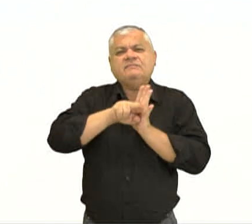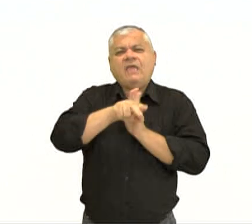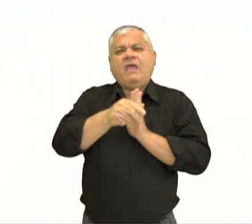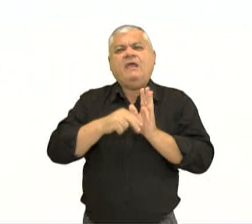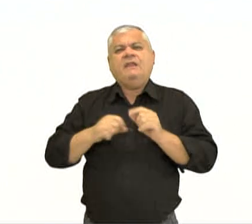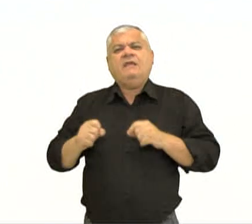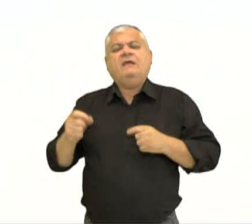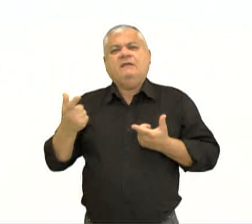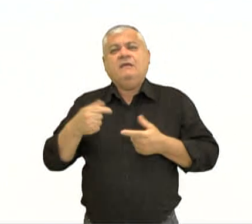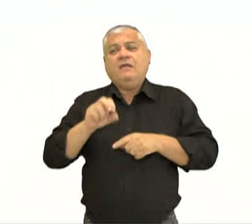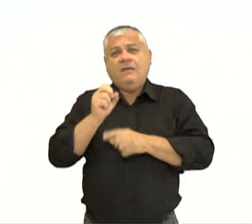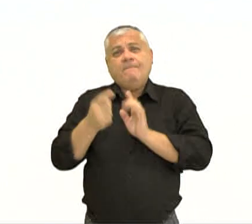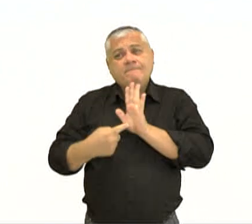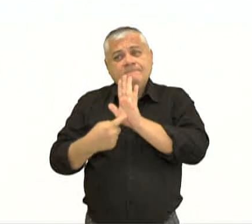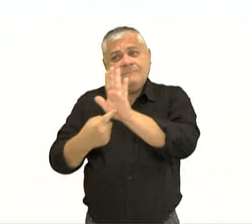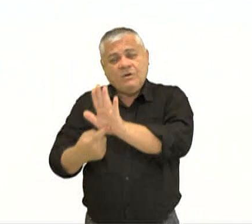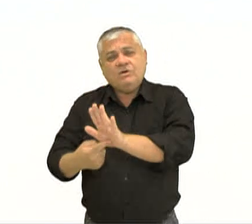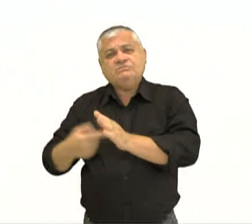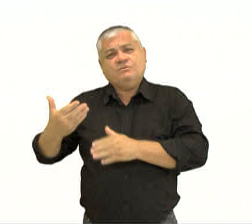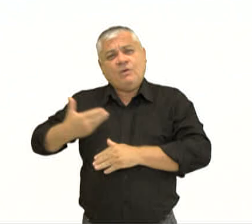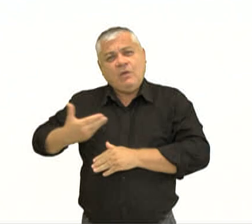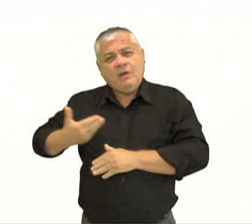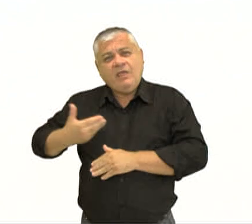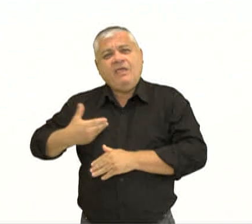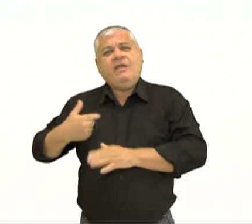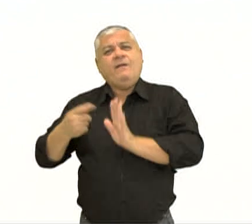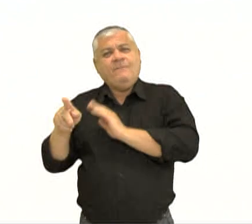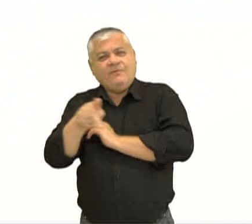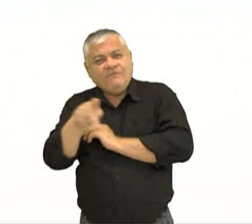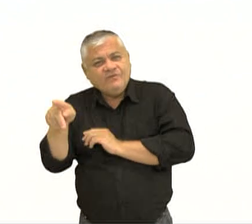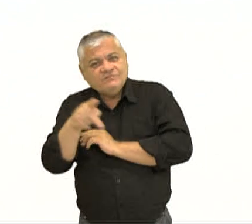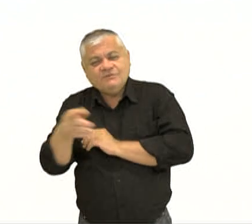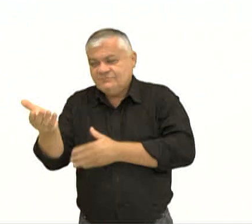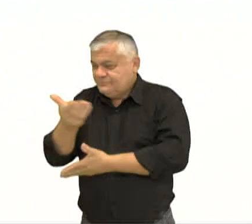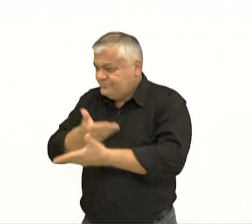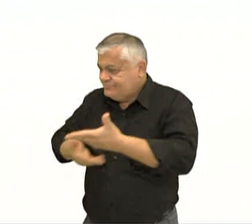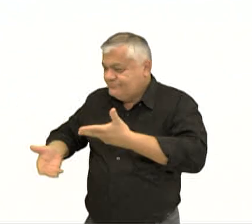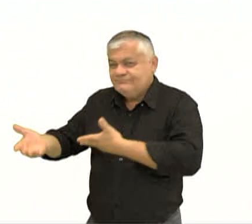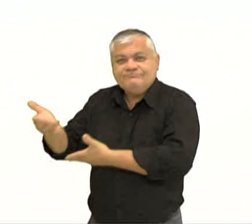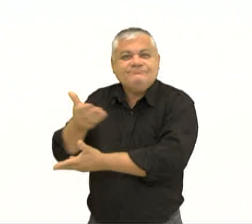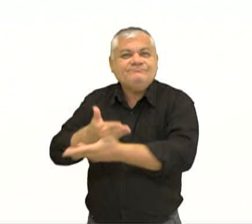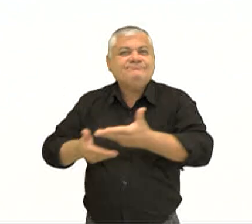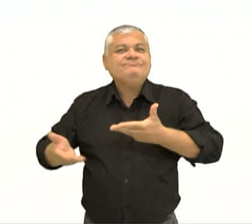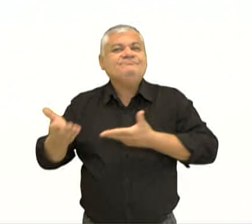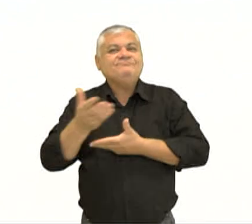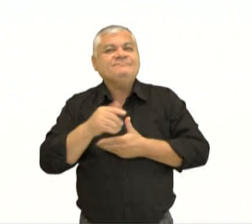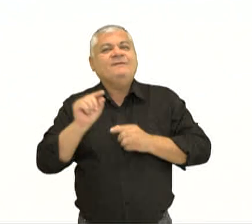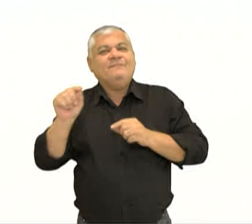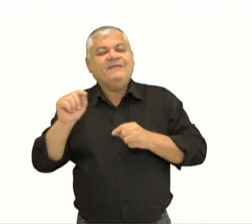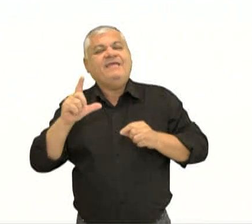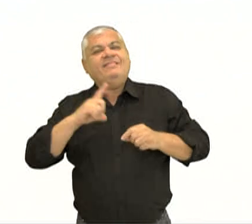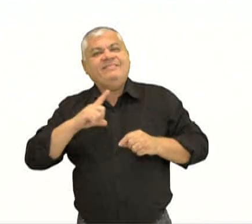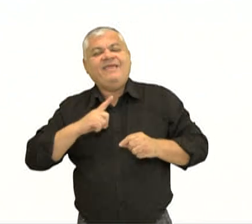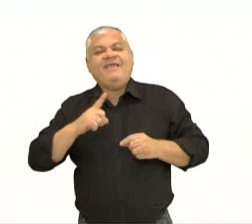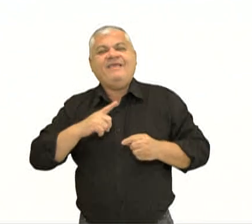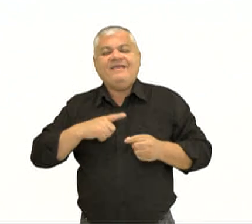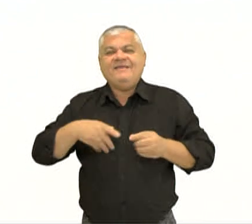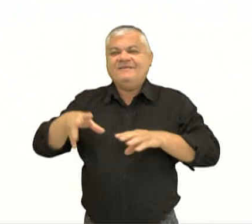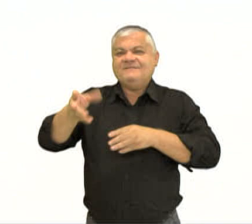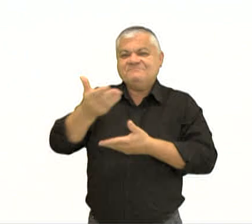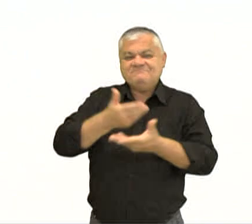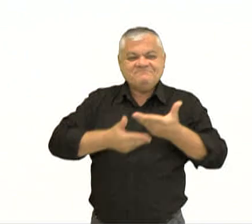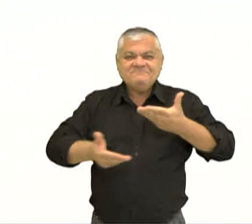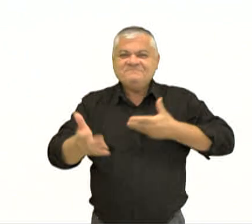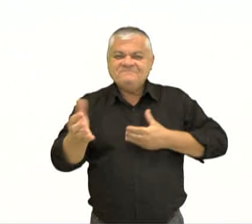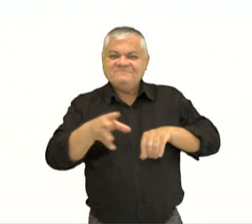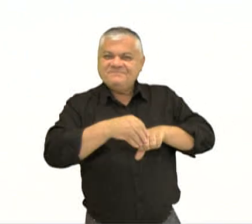depois compartilhe essa resposta com seus colegas, com o seu professor ou a sua professora, para que haja essa troca, né, de